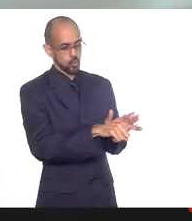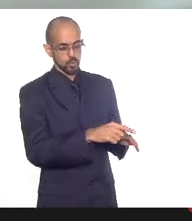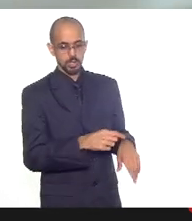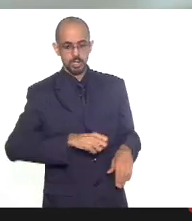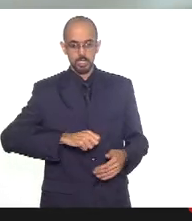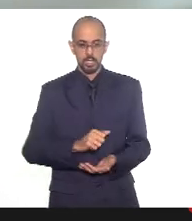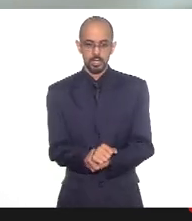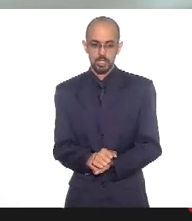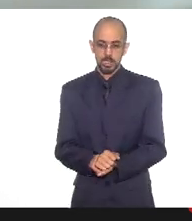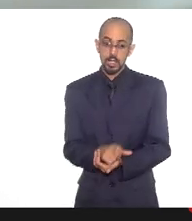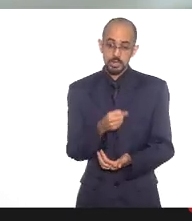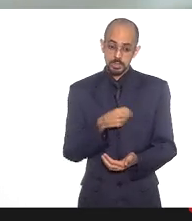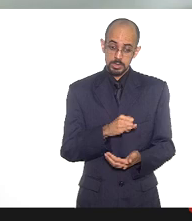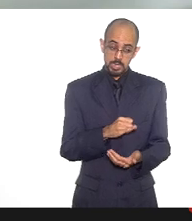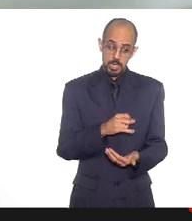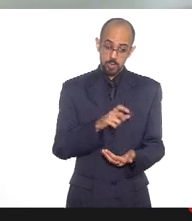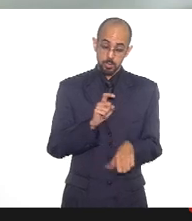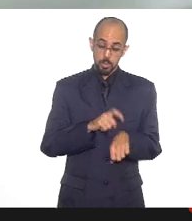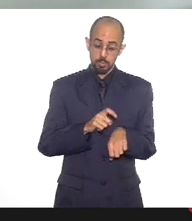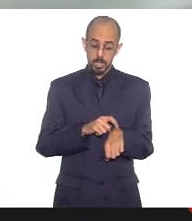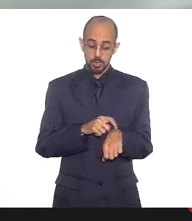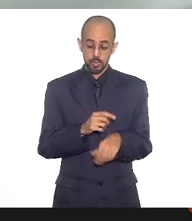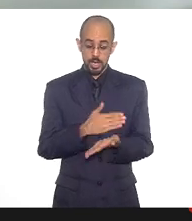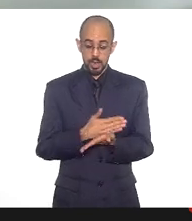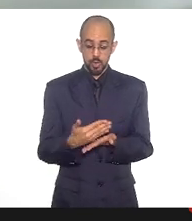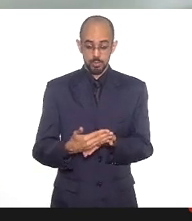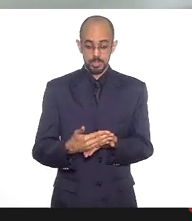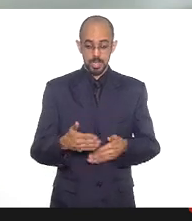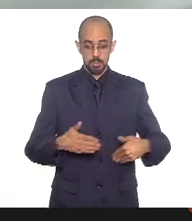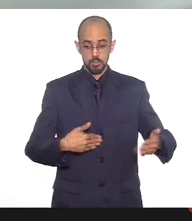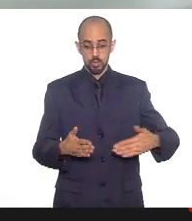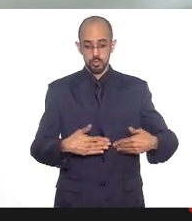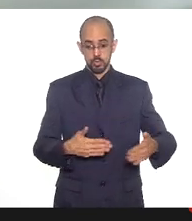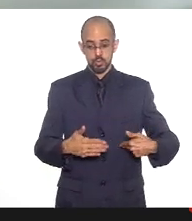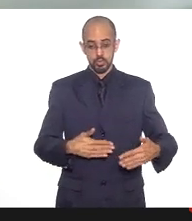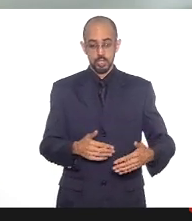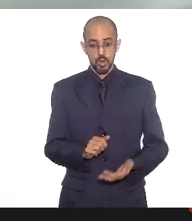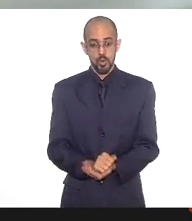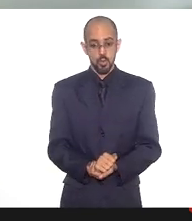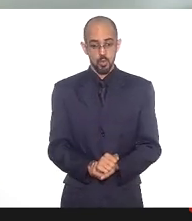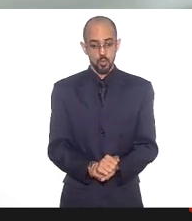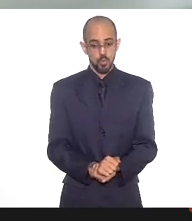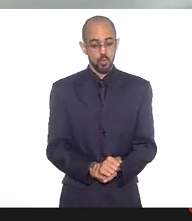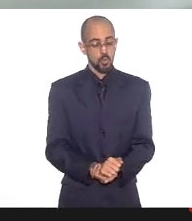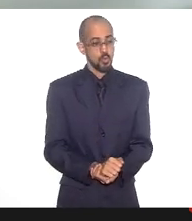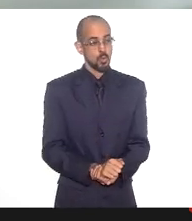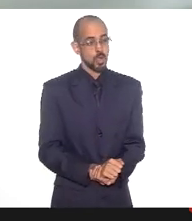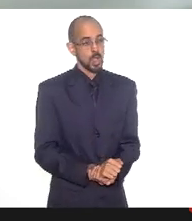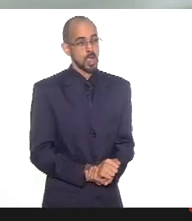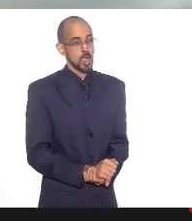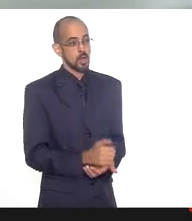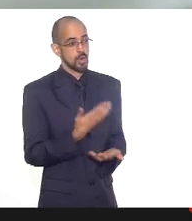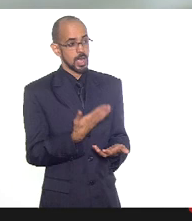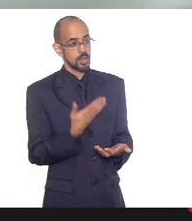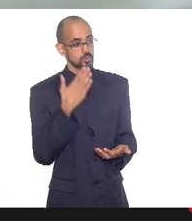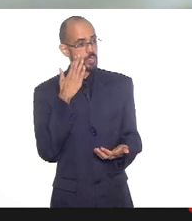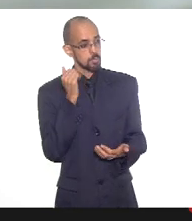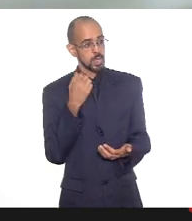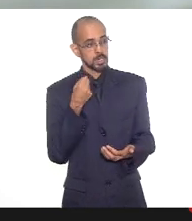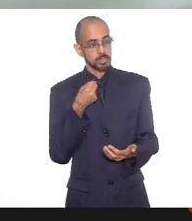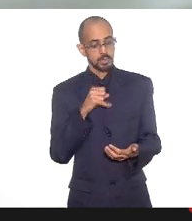ato dela estar em operação, e aí estão envolvendo o doutor Gadelha, ela vai recolher